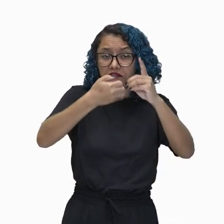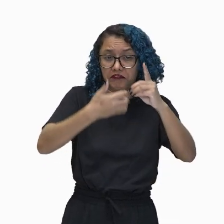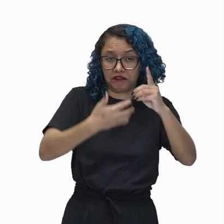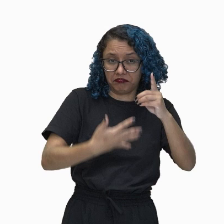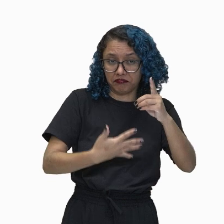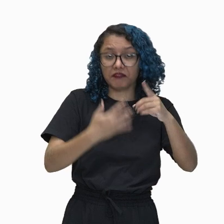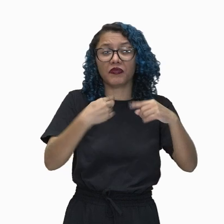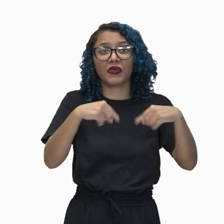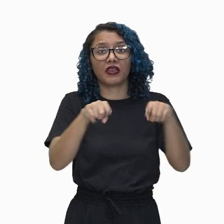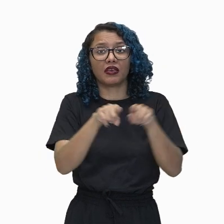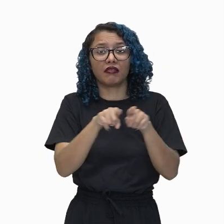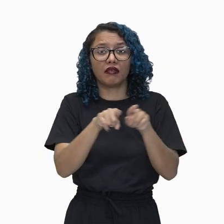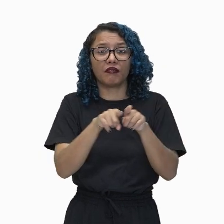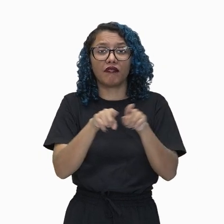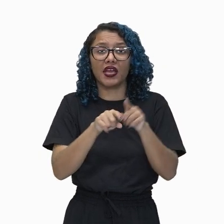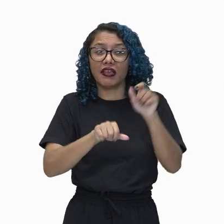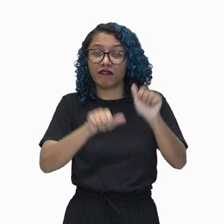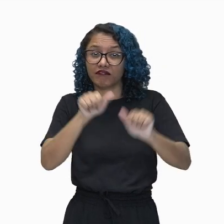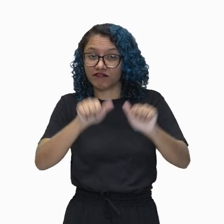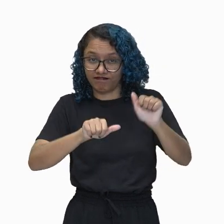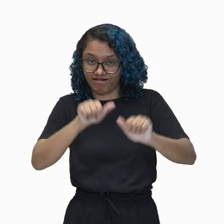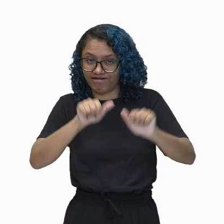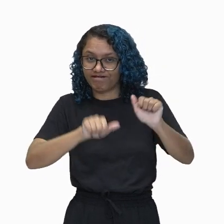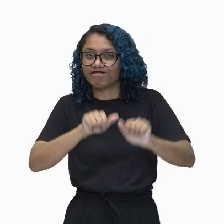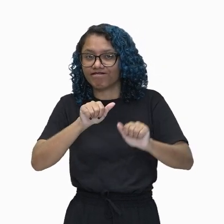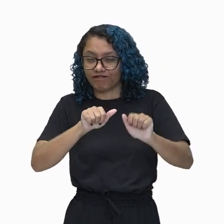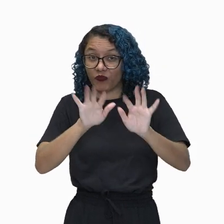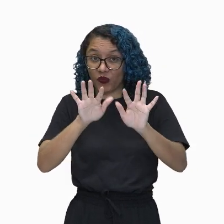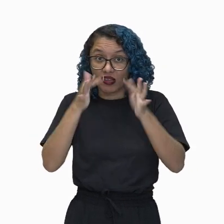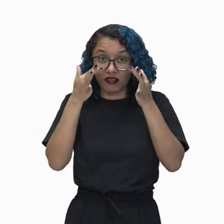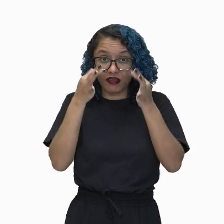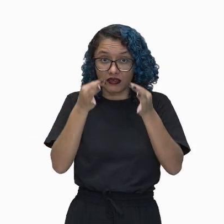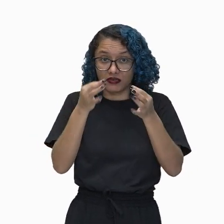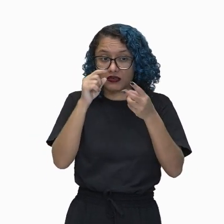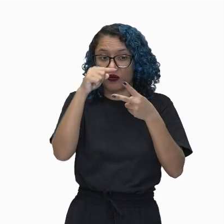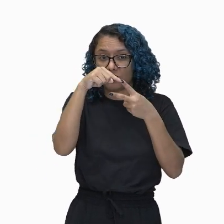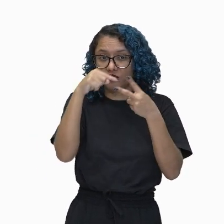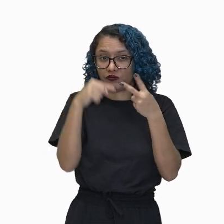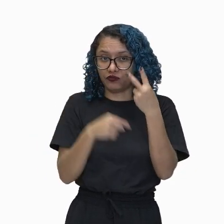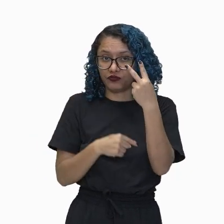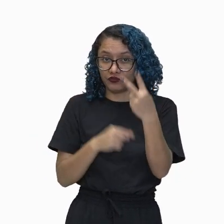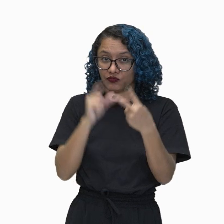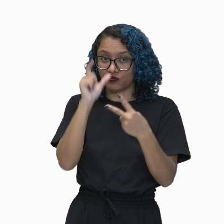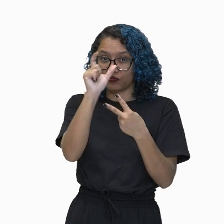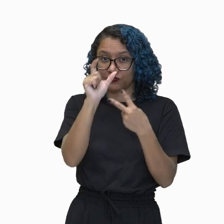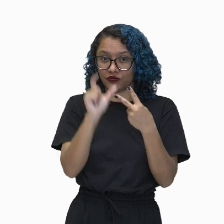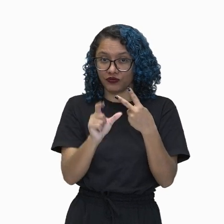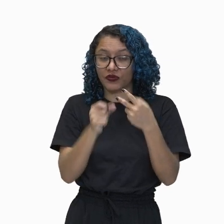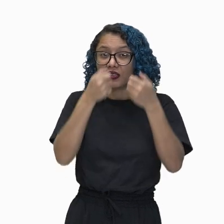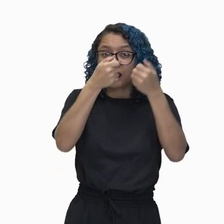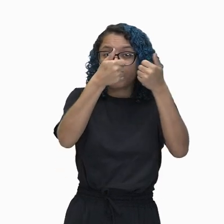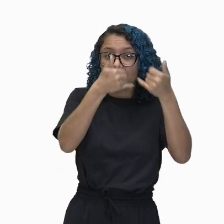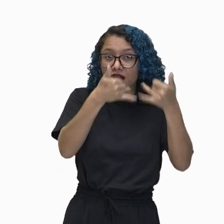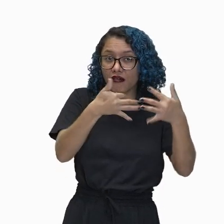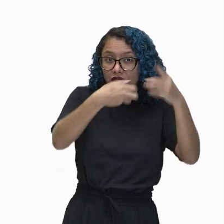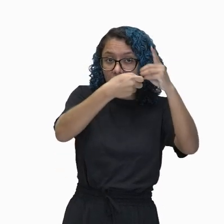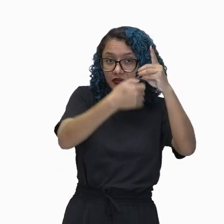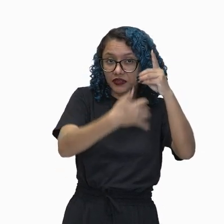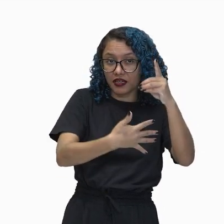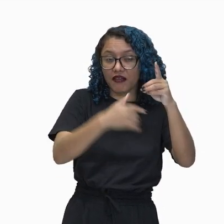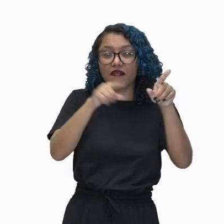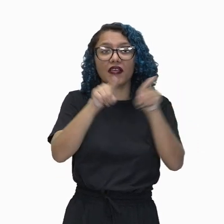descrever e analisar. Então, fiquem atentos a essas palavras aqui, tá? Ela descreve e ela